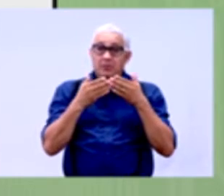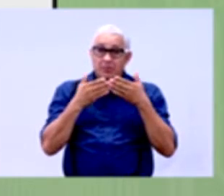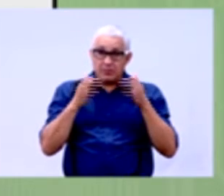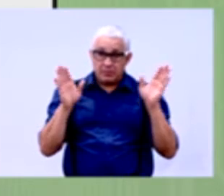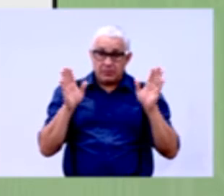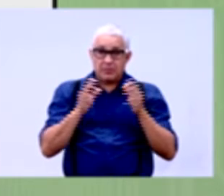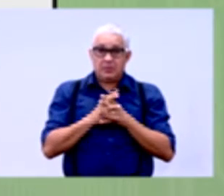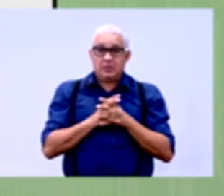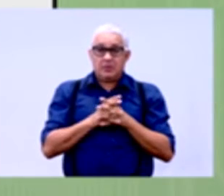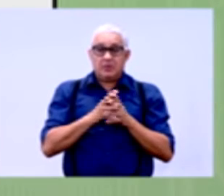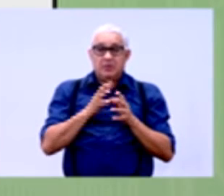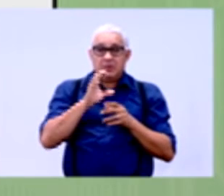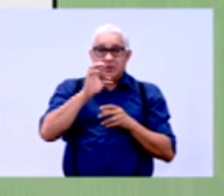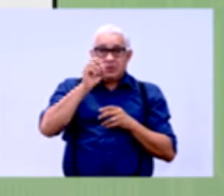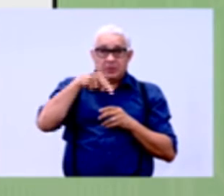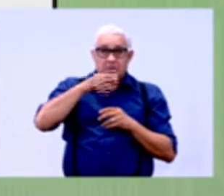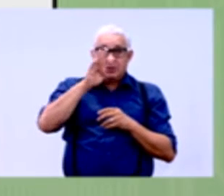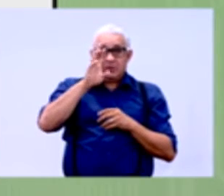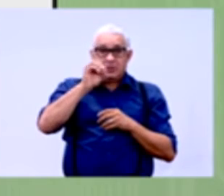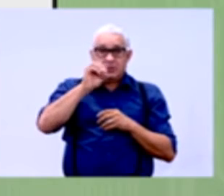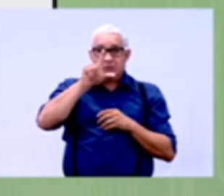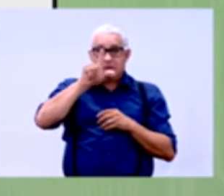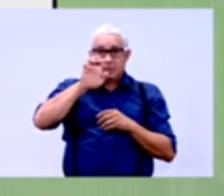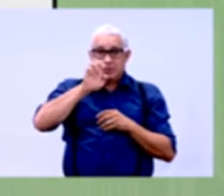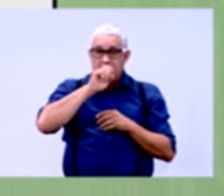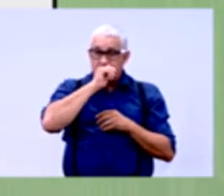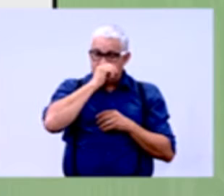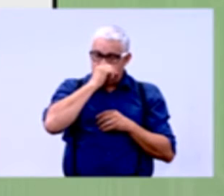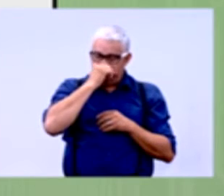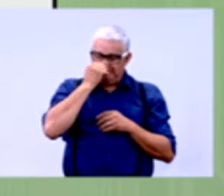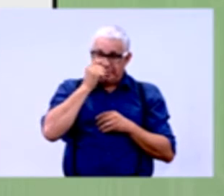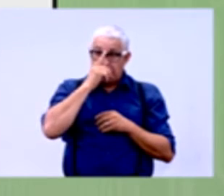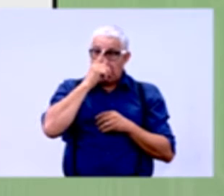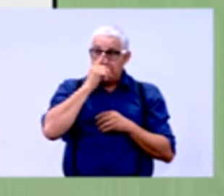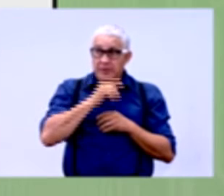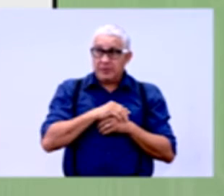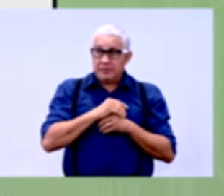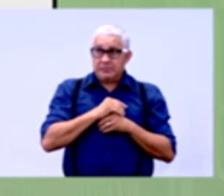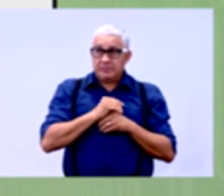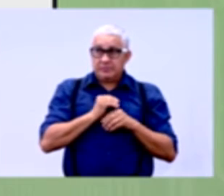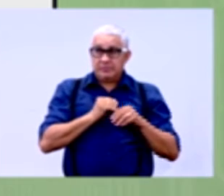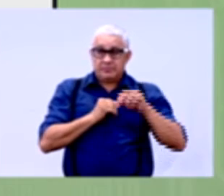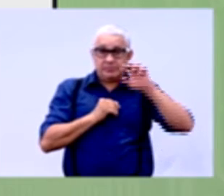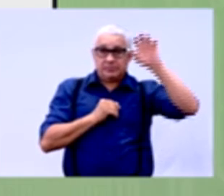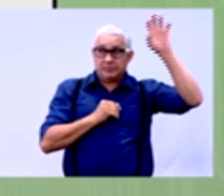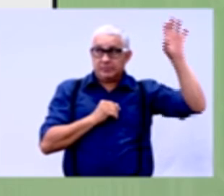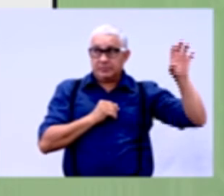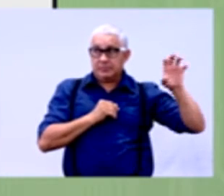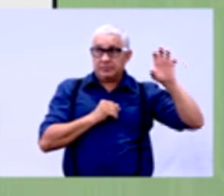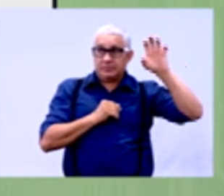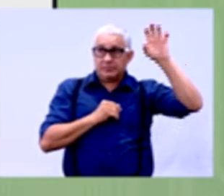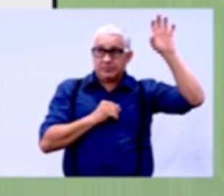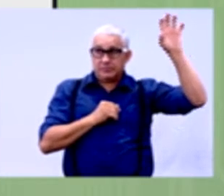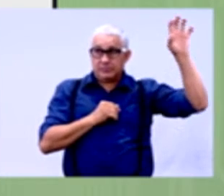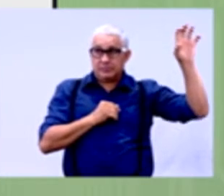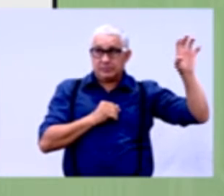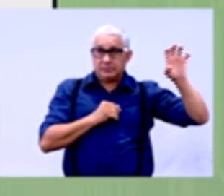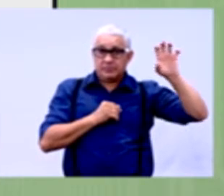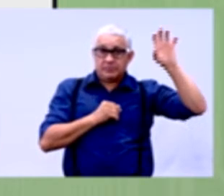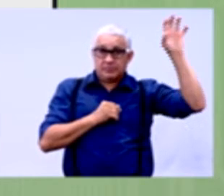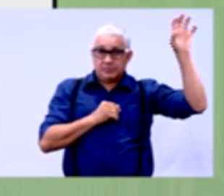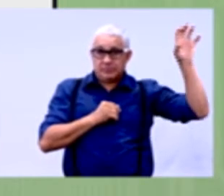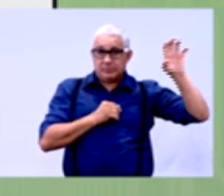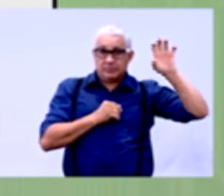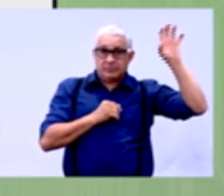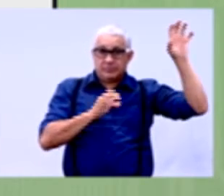Então, o controle, ele estaria aqui, certo? Então, o controle seria essa setinha